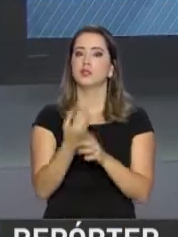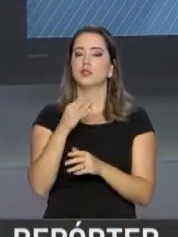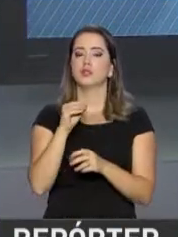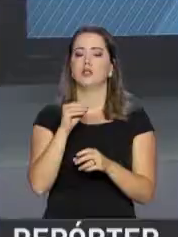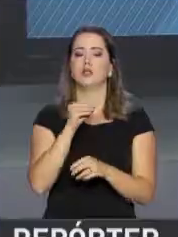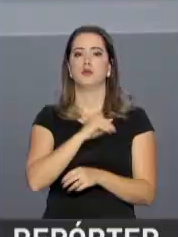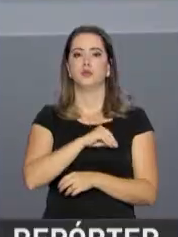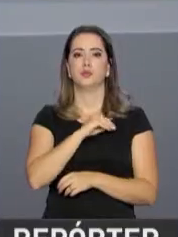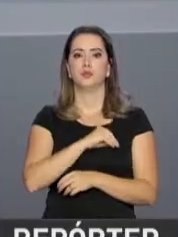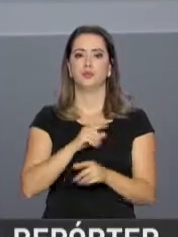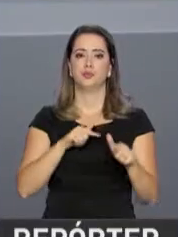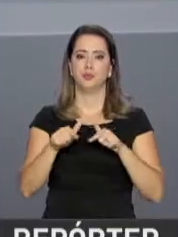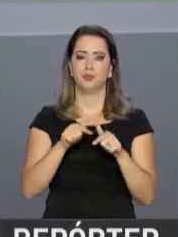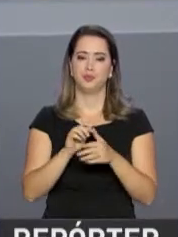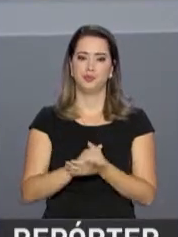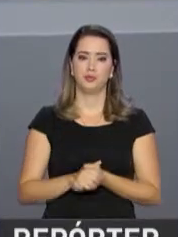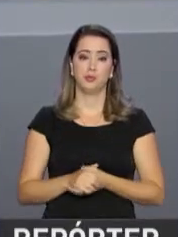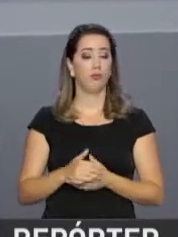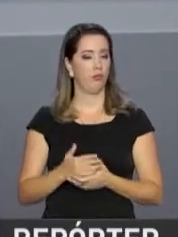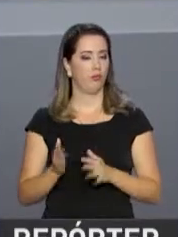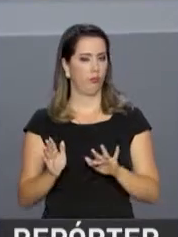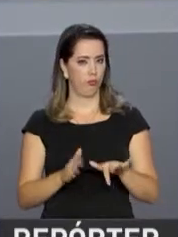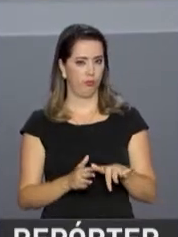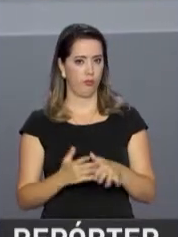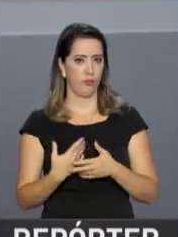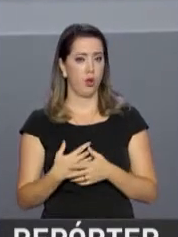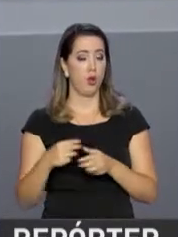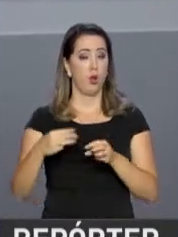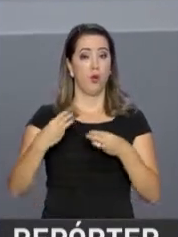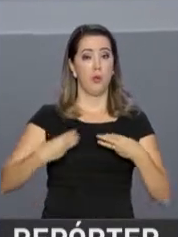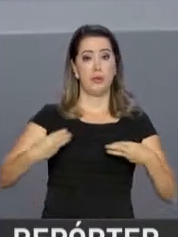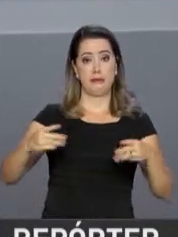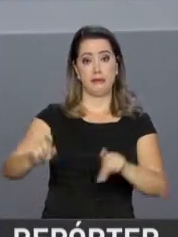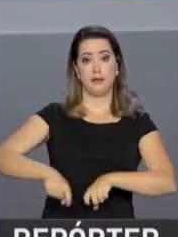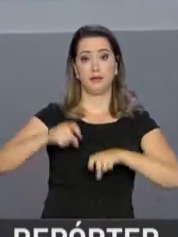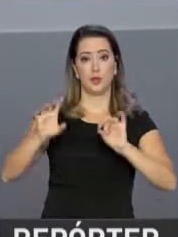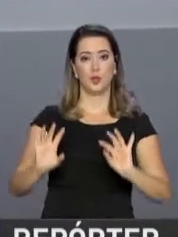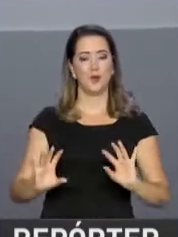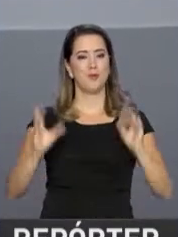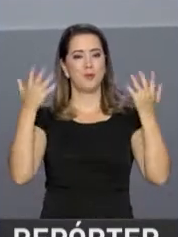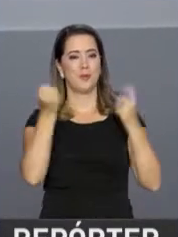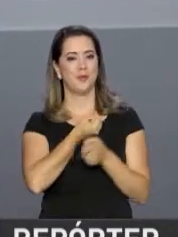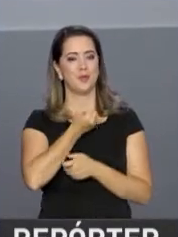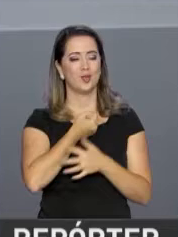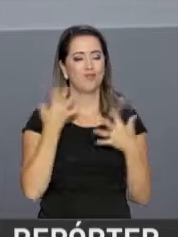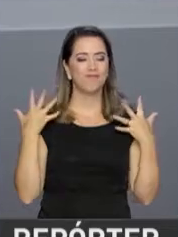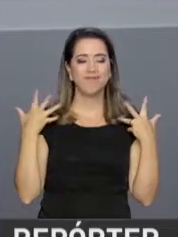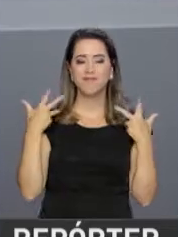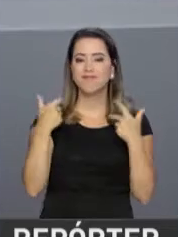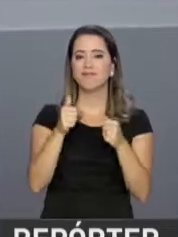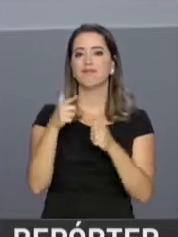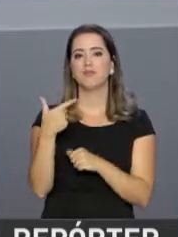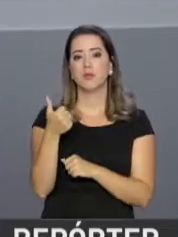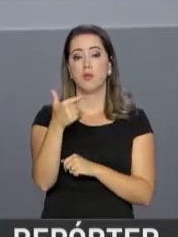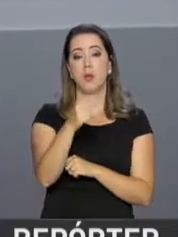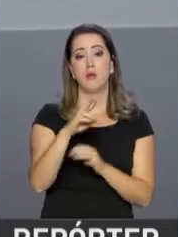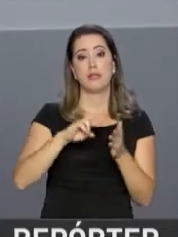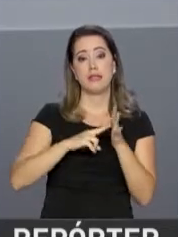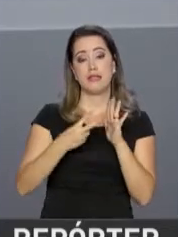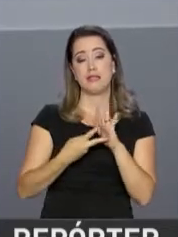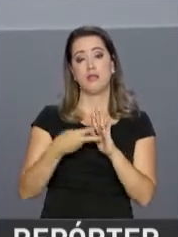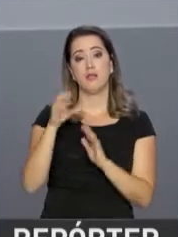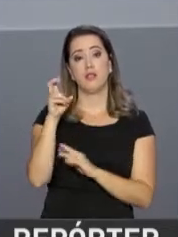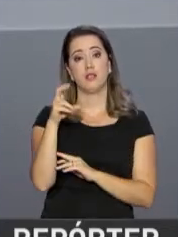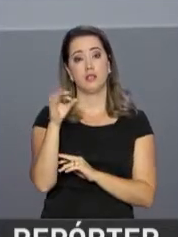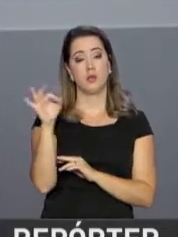emprego o ministério da agricultura comemora os números do agronegócio em 2017 que representam quase 50%